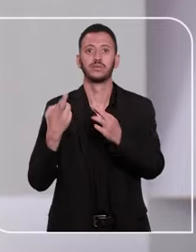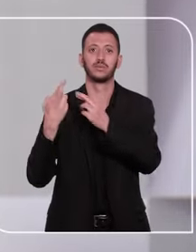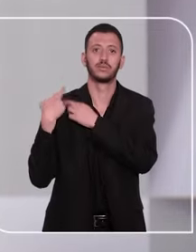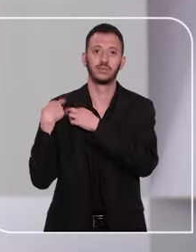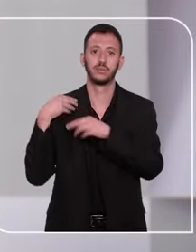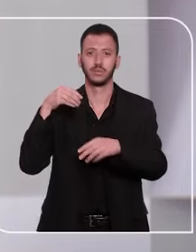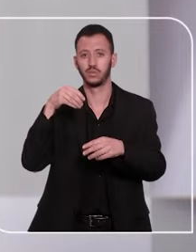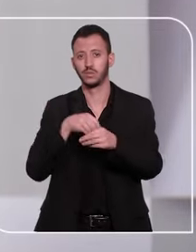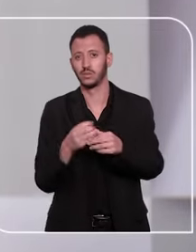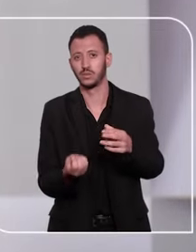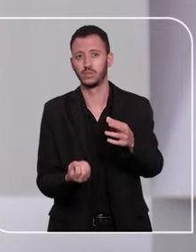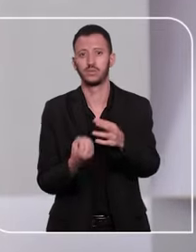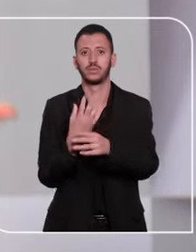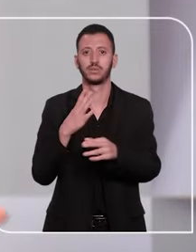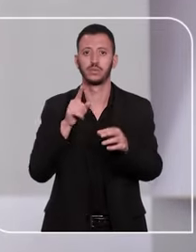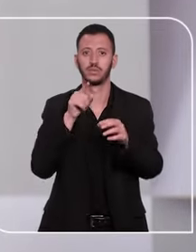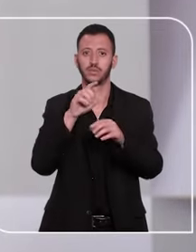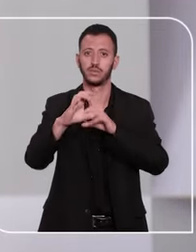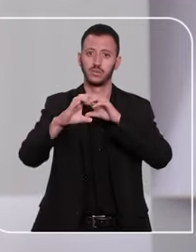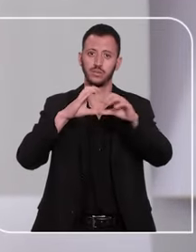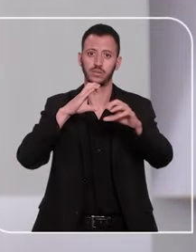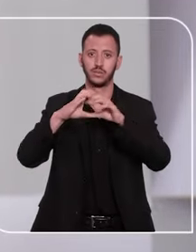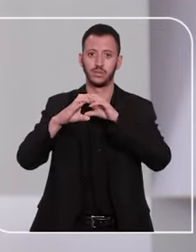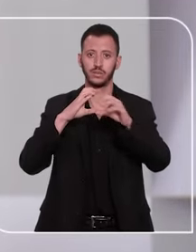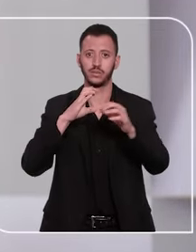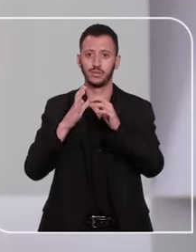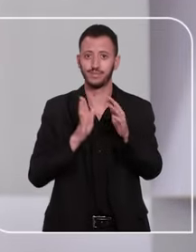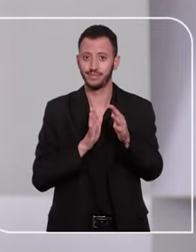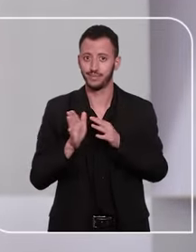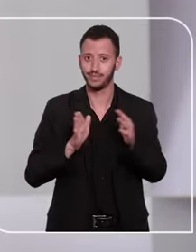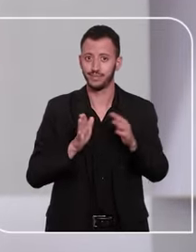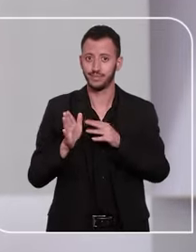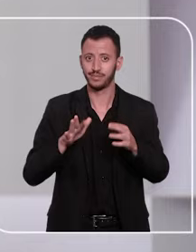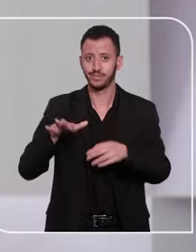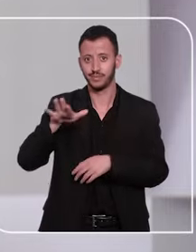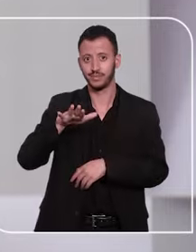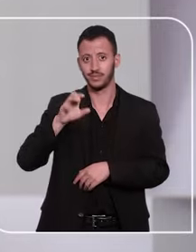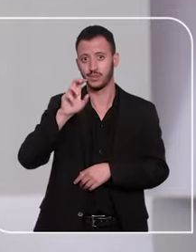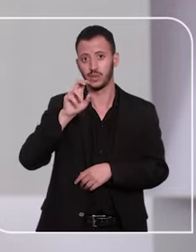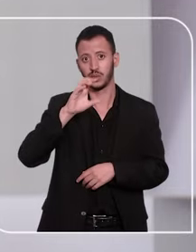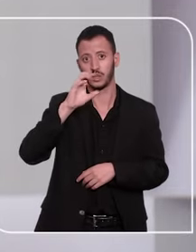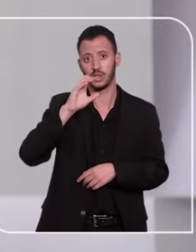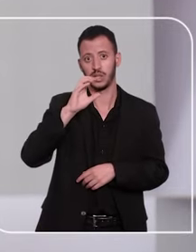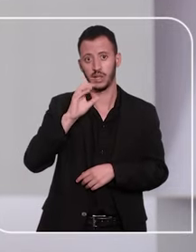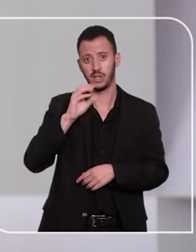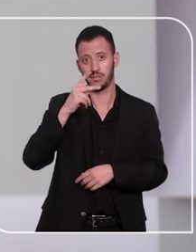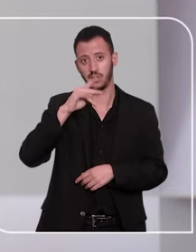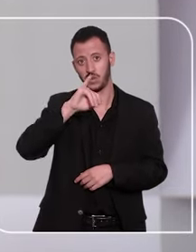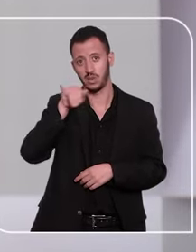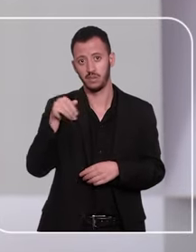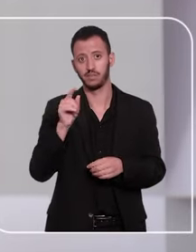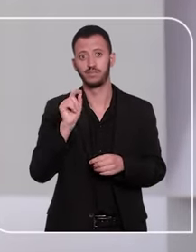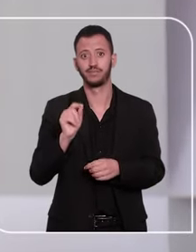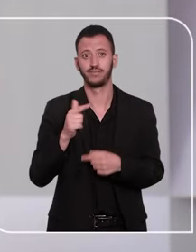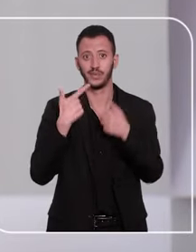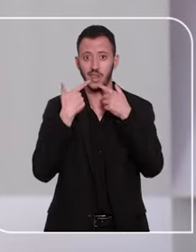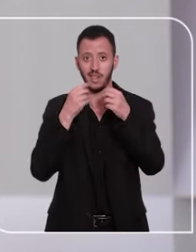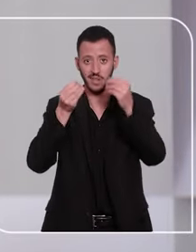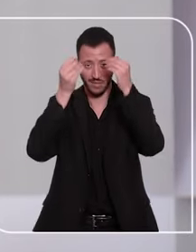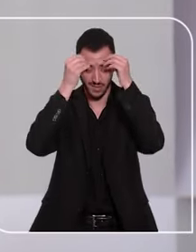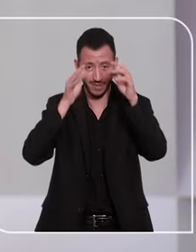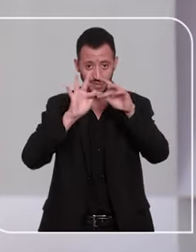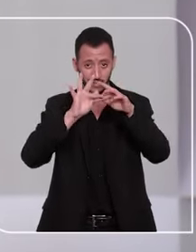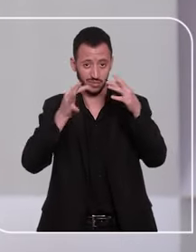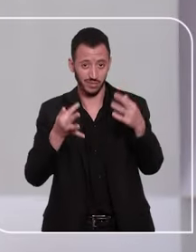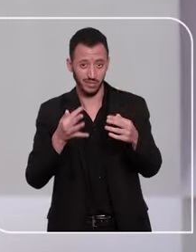nossa responsabilidade em produzir uma comunicação acessível nos veículos do STJ a linguagem simples